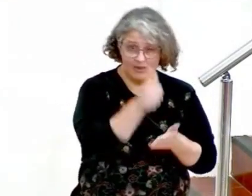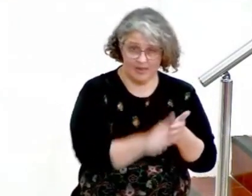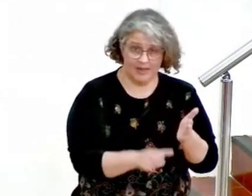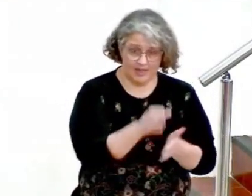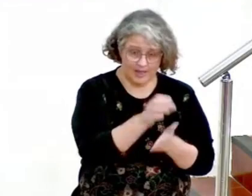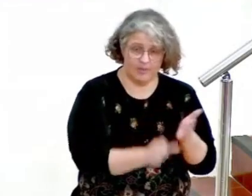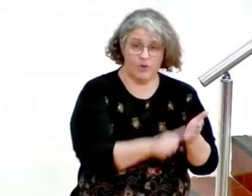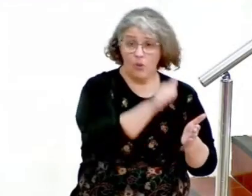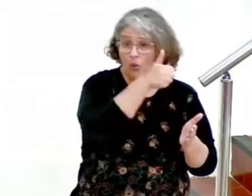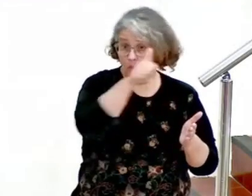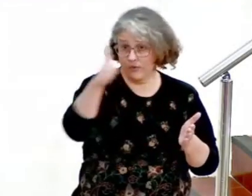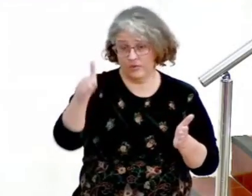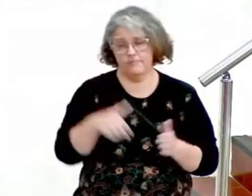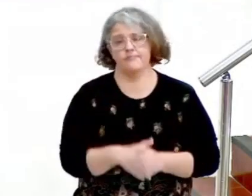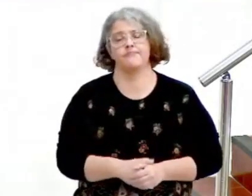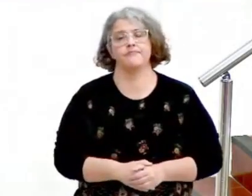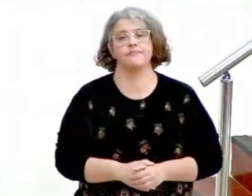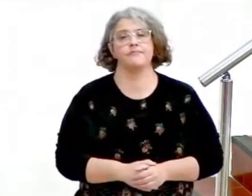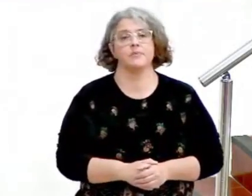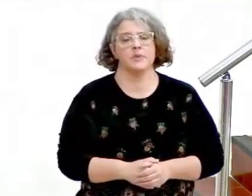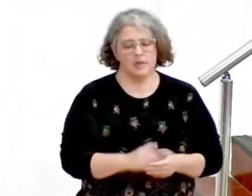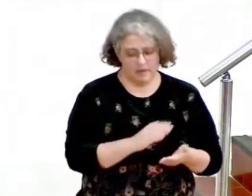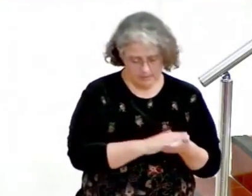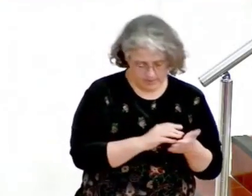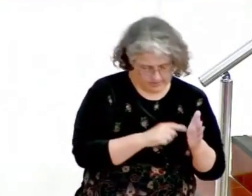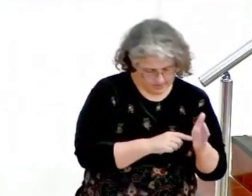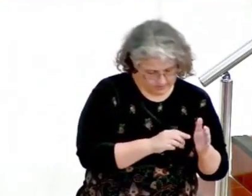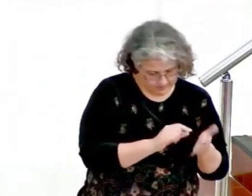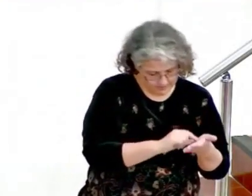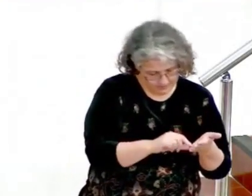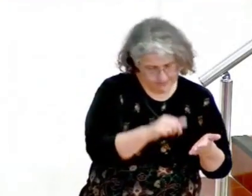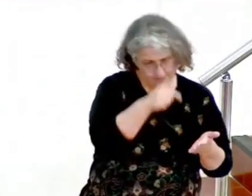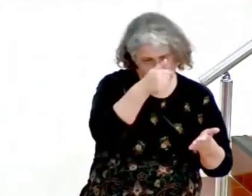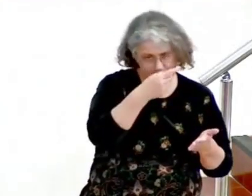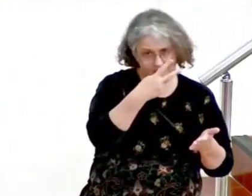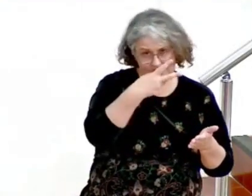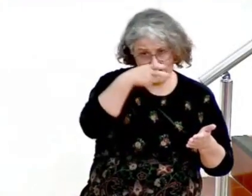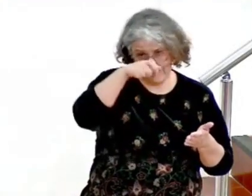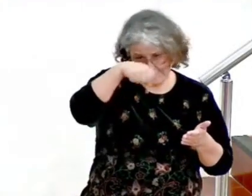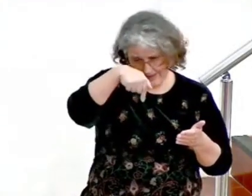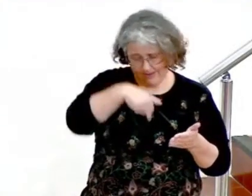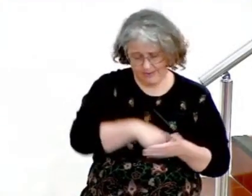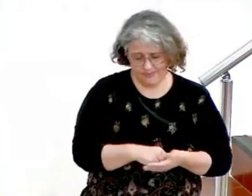Gênesis capítulo 11, você tem aqui no verso 27